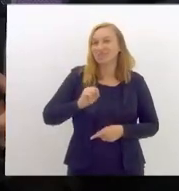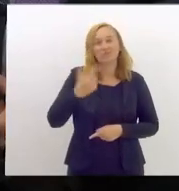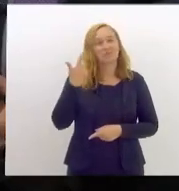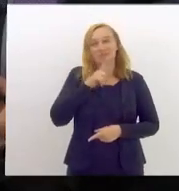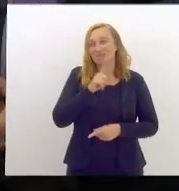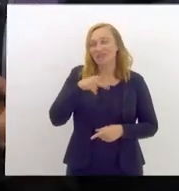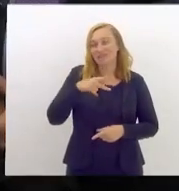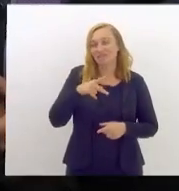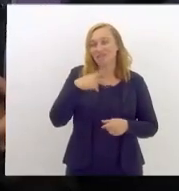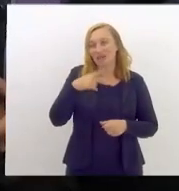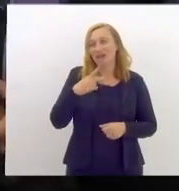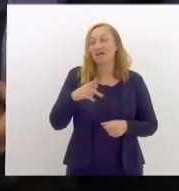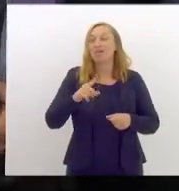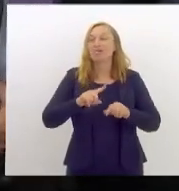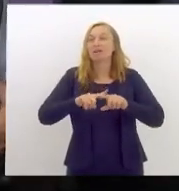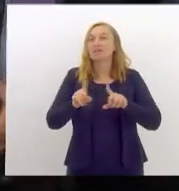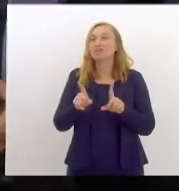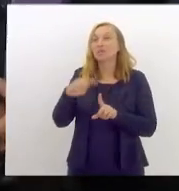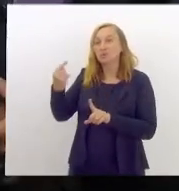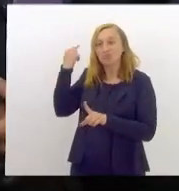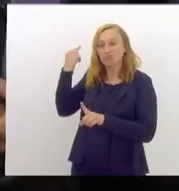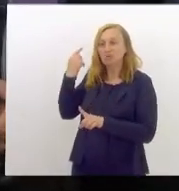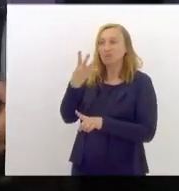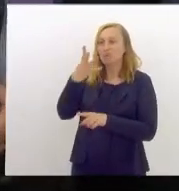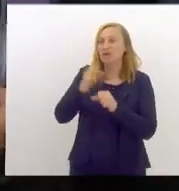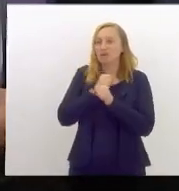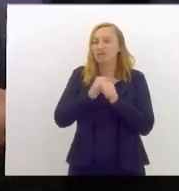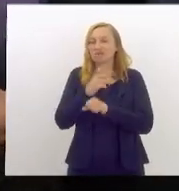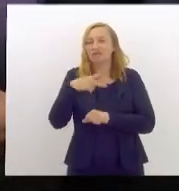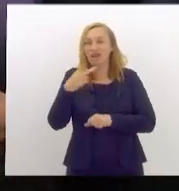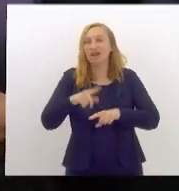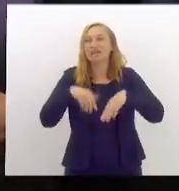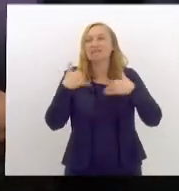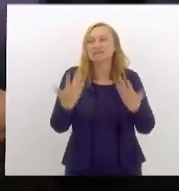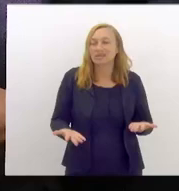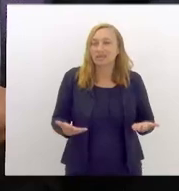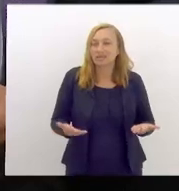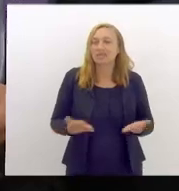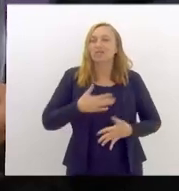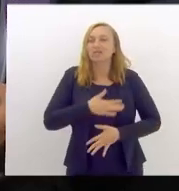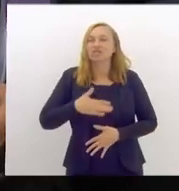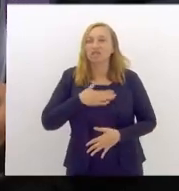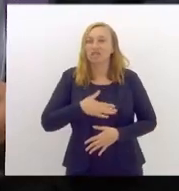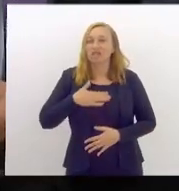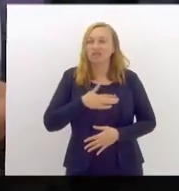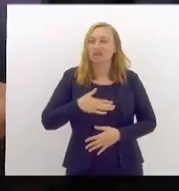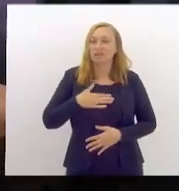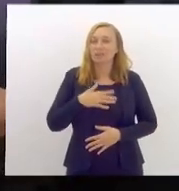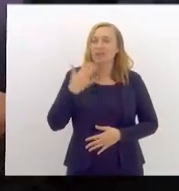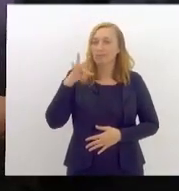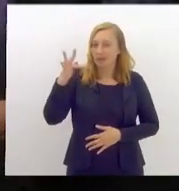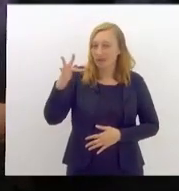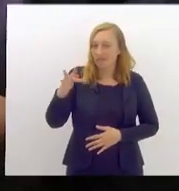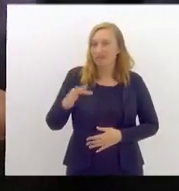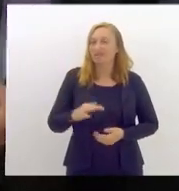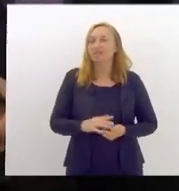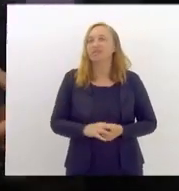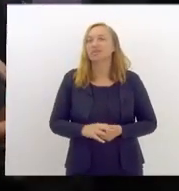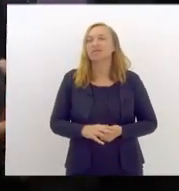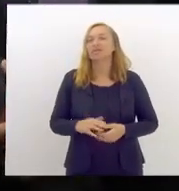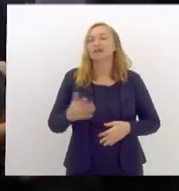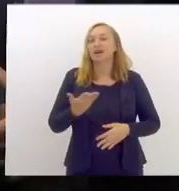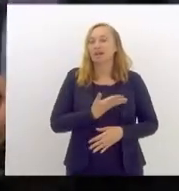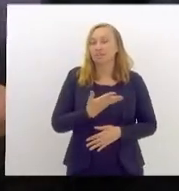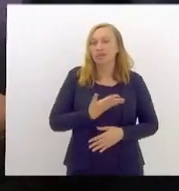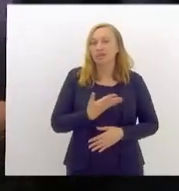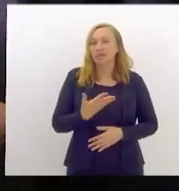mas os outros vão ter quatro anos para falar então gostaria de ser breve prezados